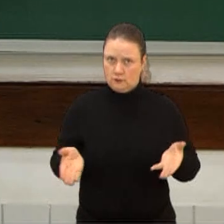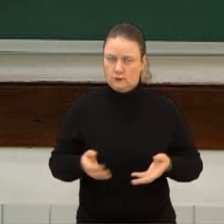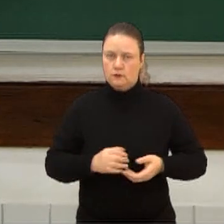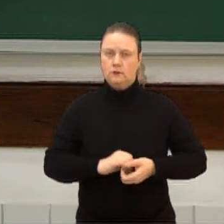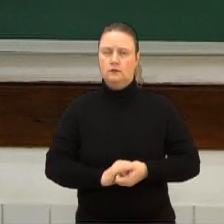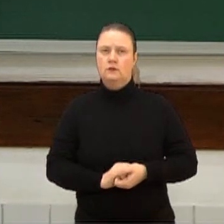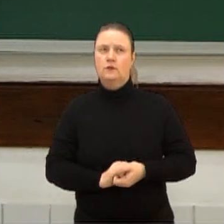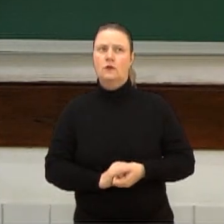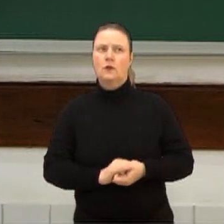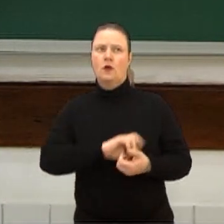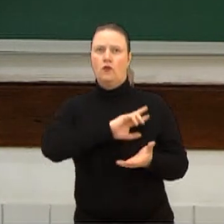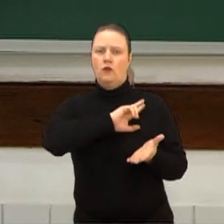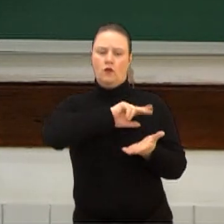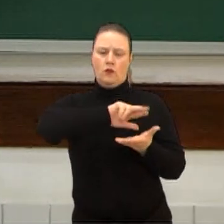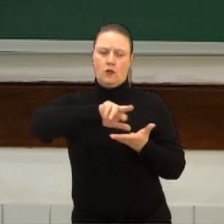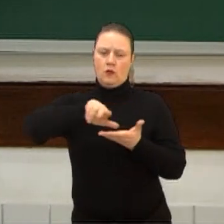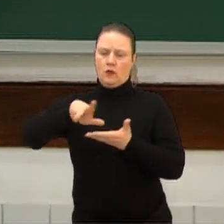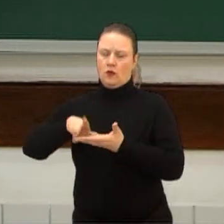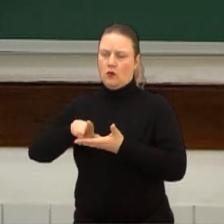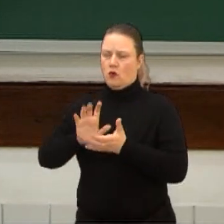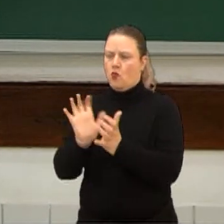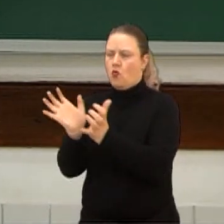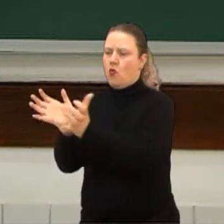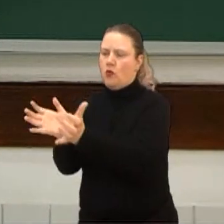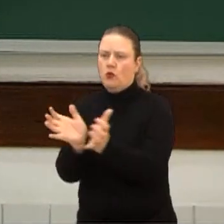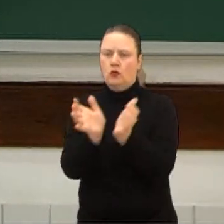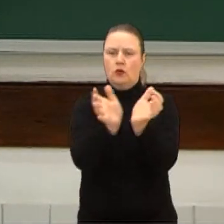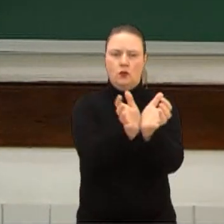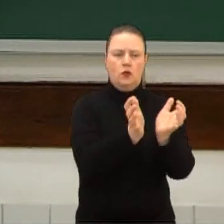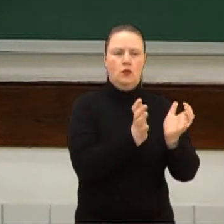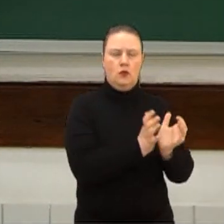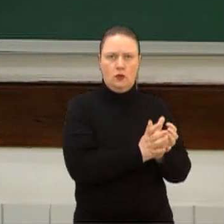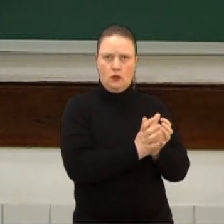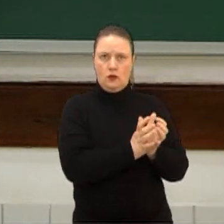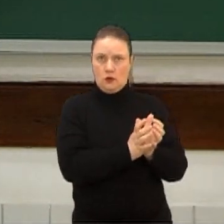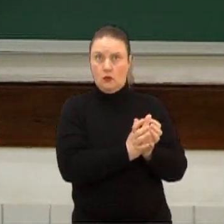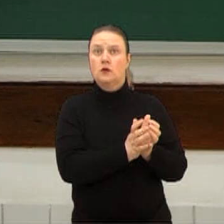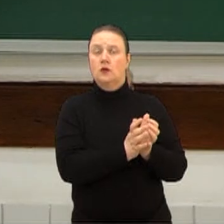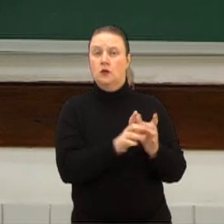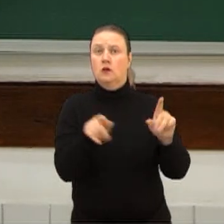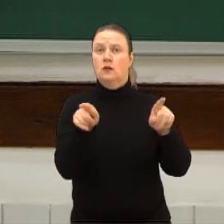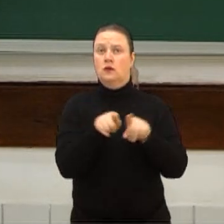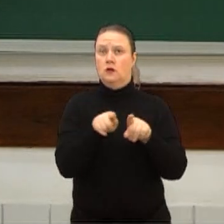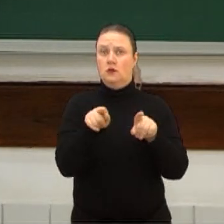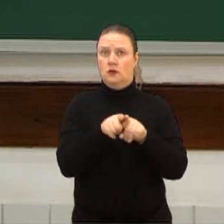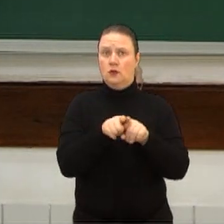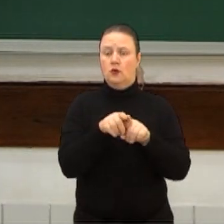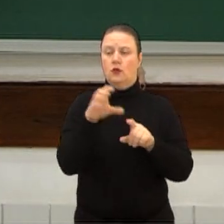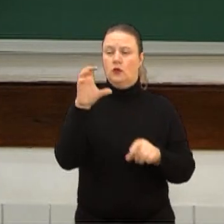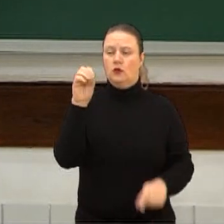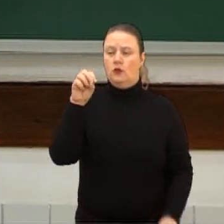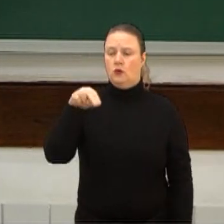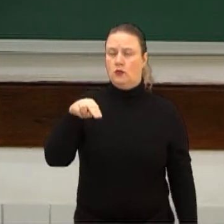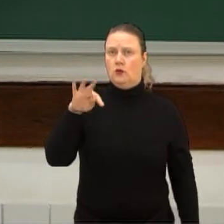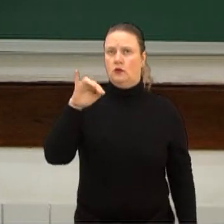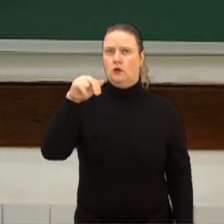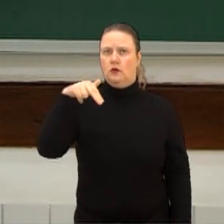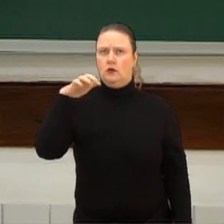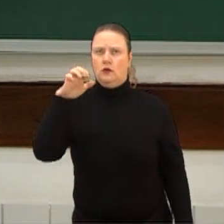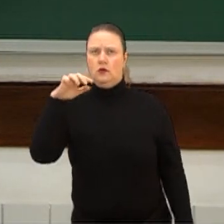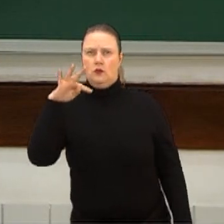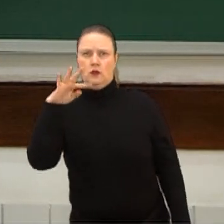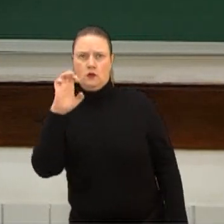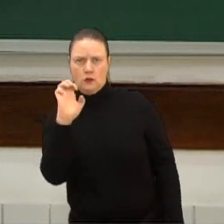vamos ter vários grupamentos distribuídos tanto na parte continental como insular, e dentro deste conjunto